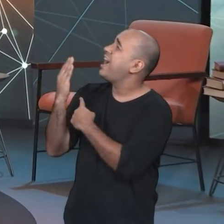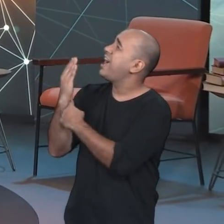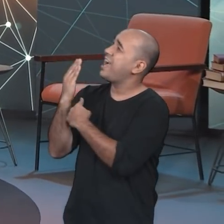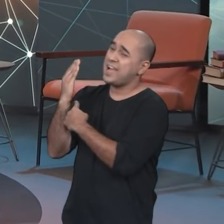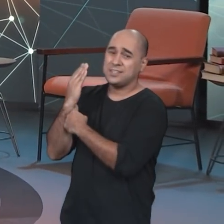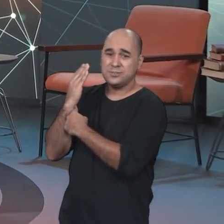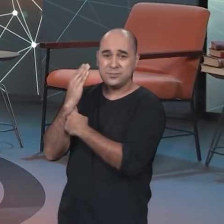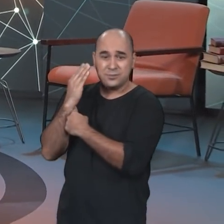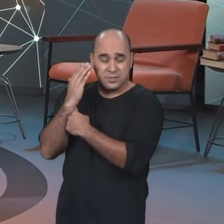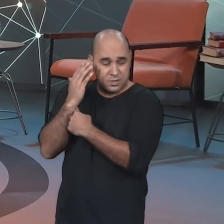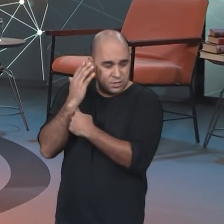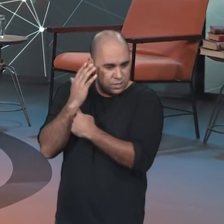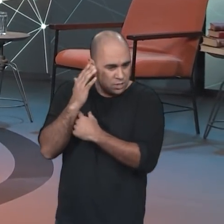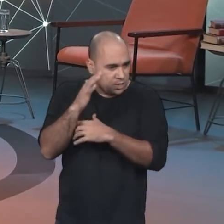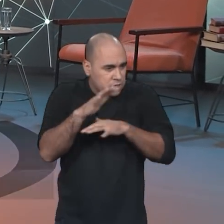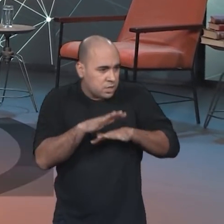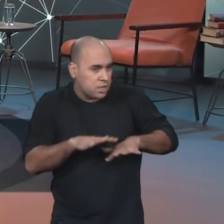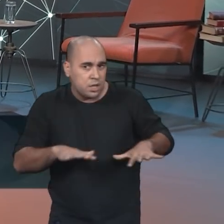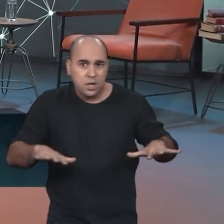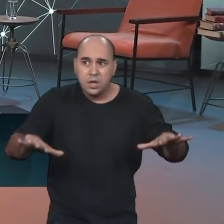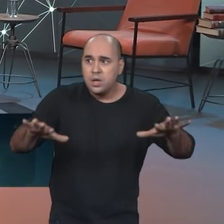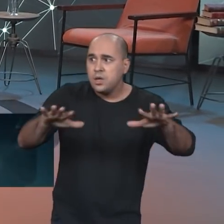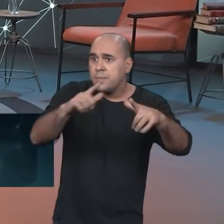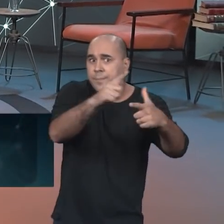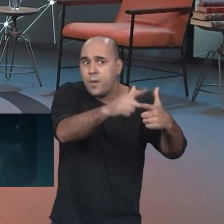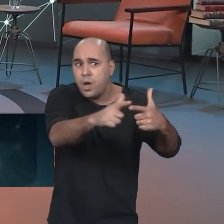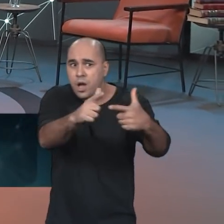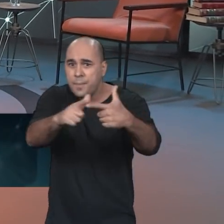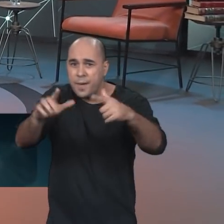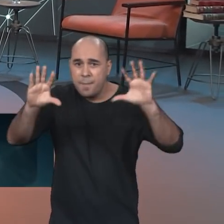tempestade acalmar.